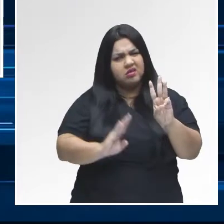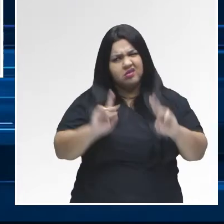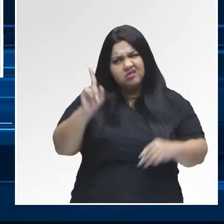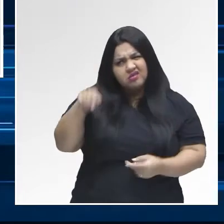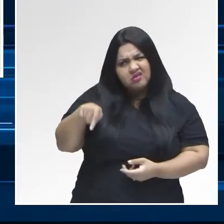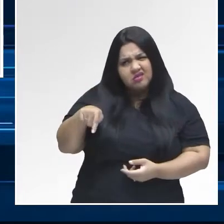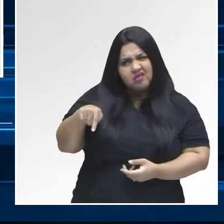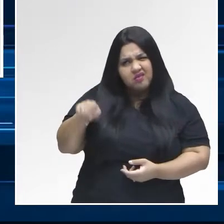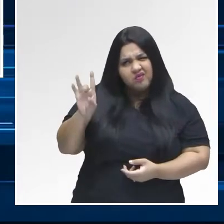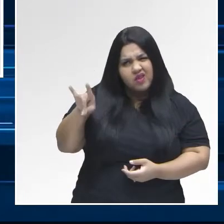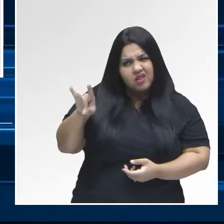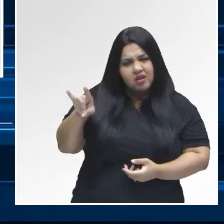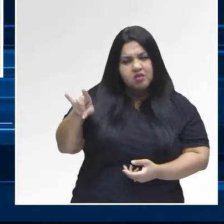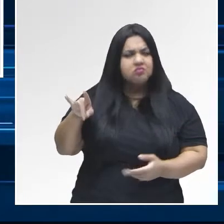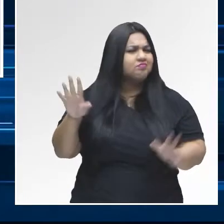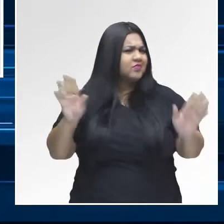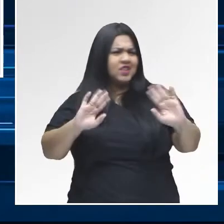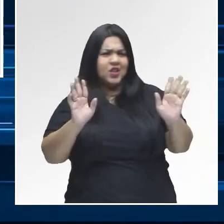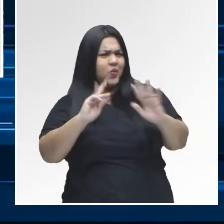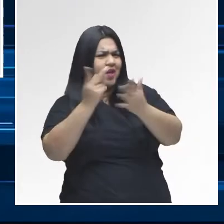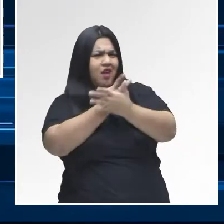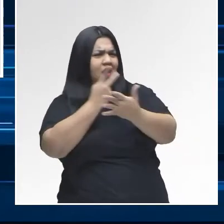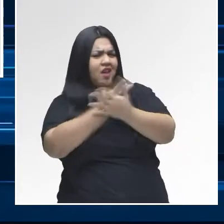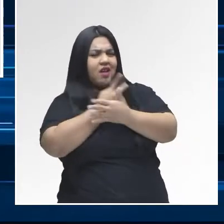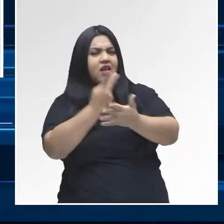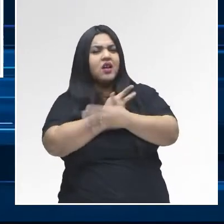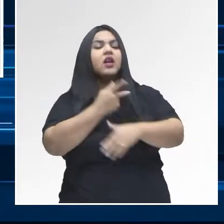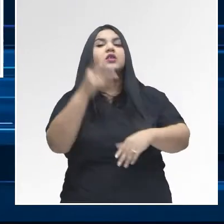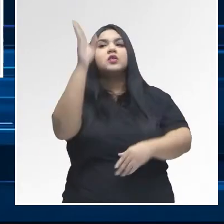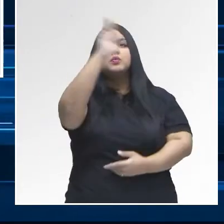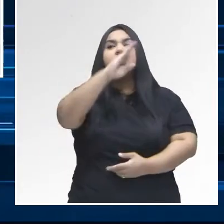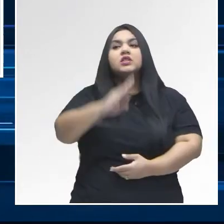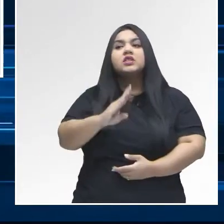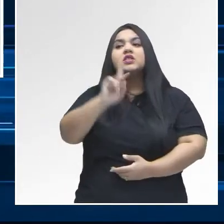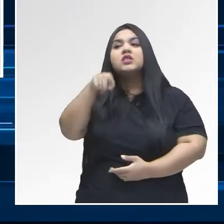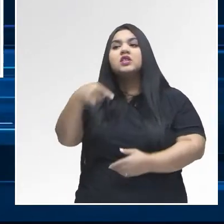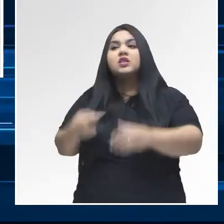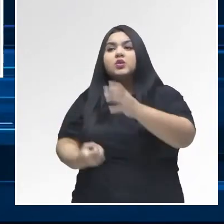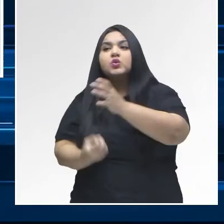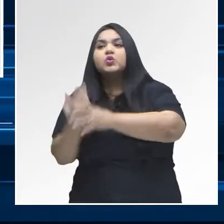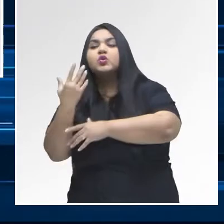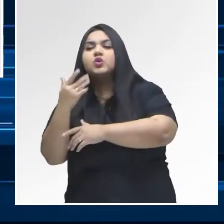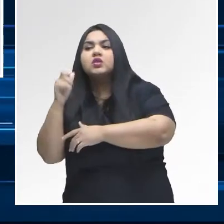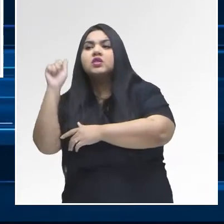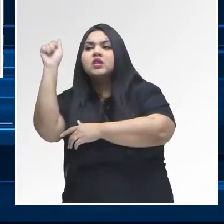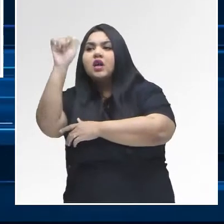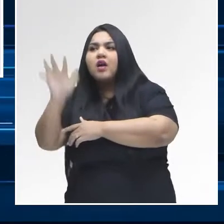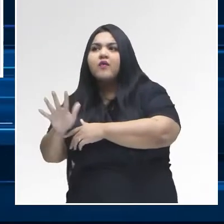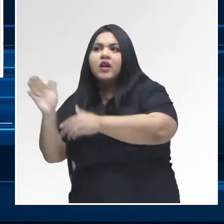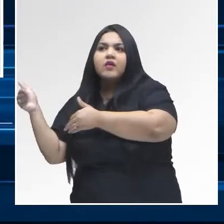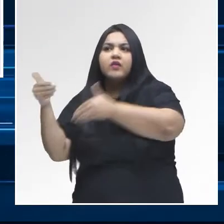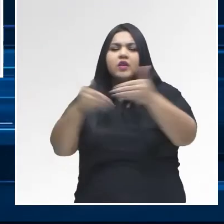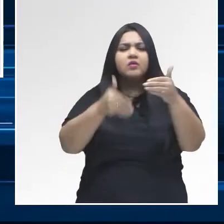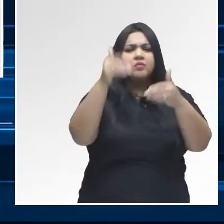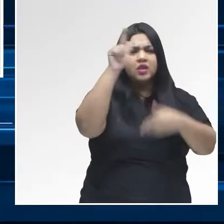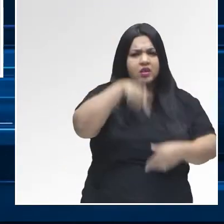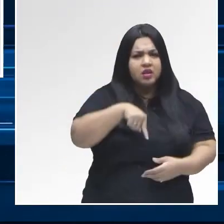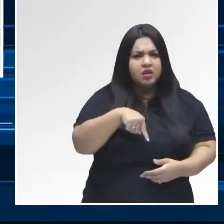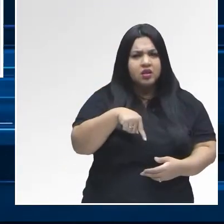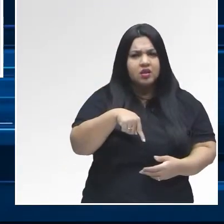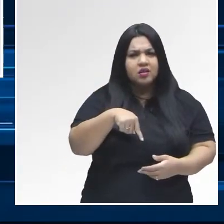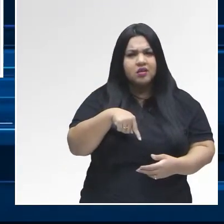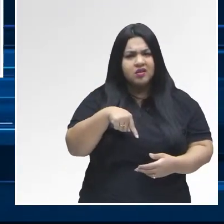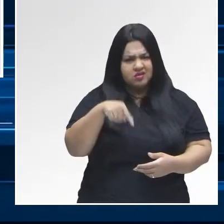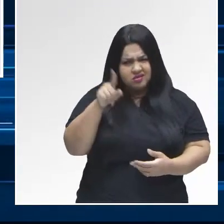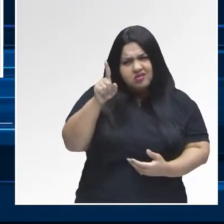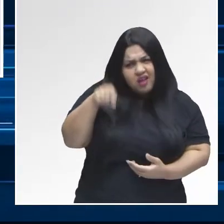Será? Não, professor, está errado. Os brasileiros são descendentes de quem? Dos africanos que foram trazidos para cá. Mais uma vez eu